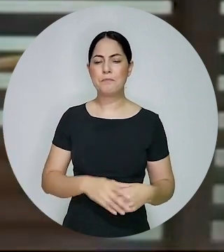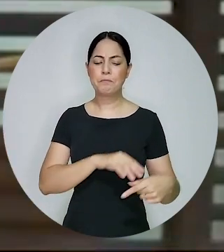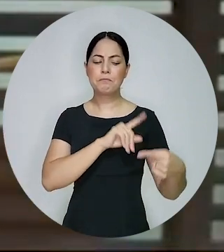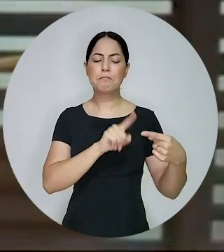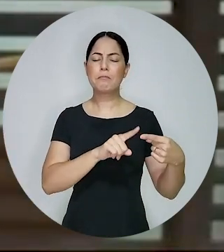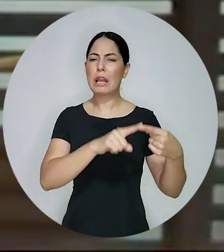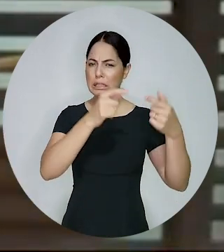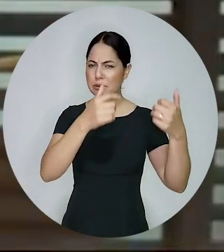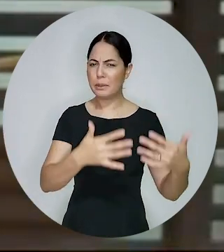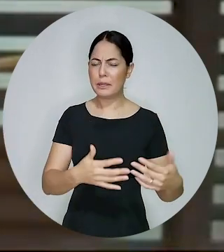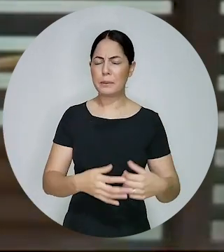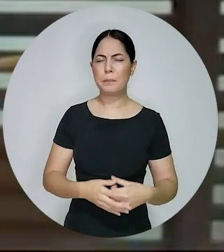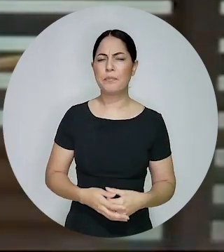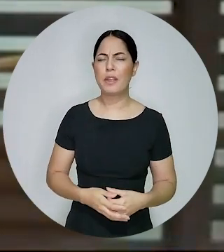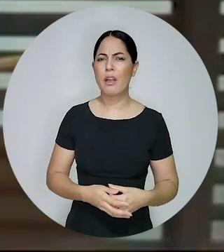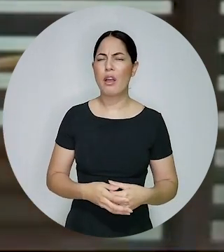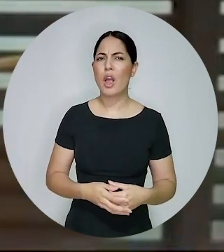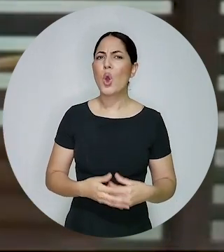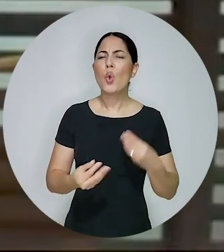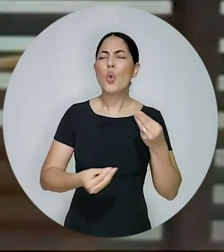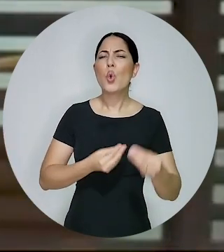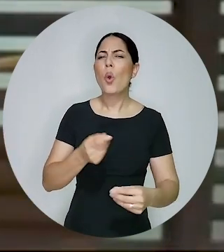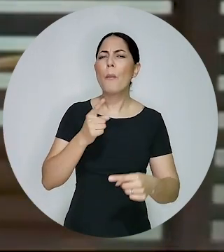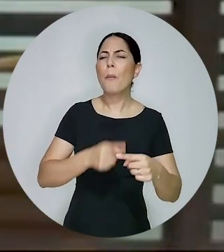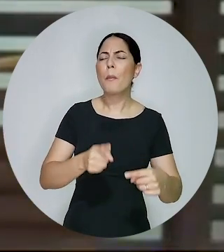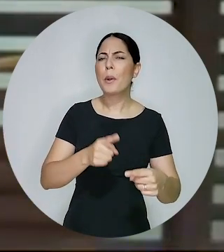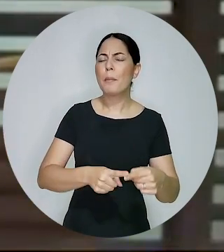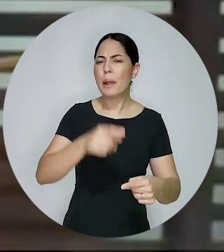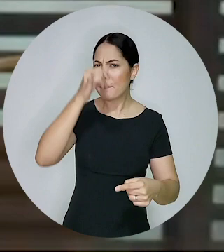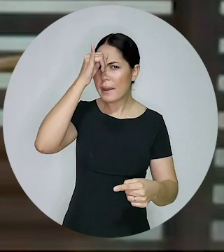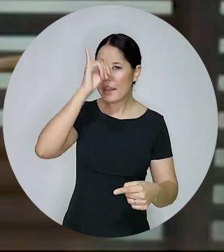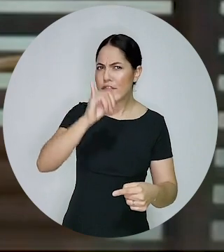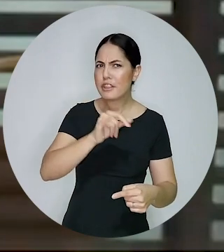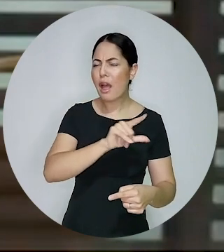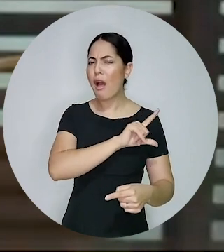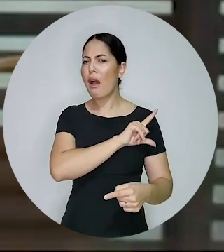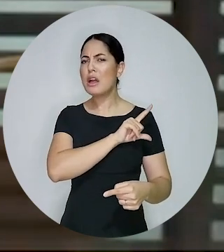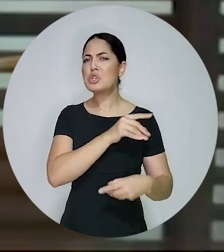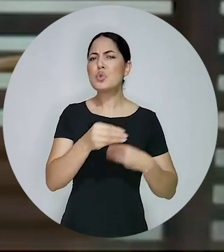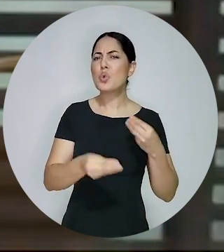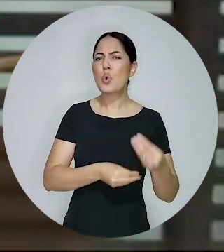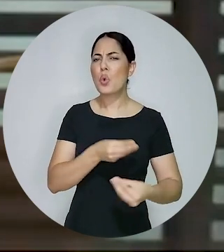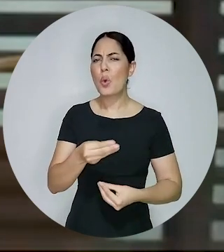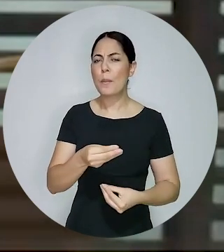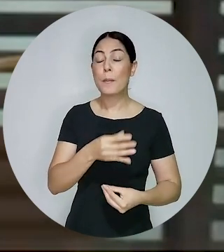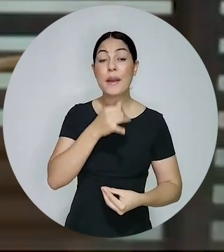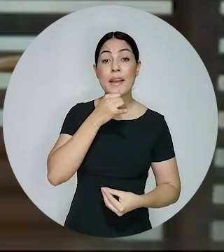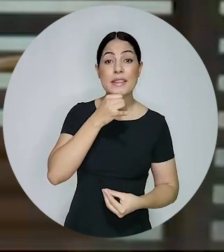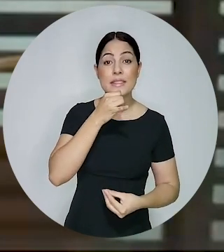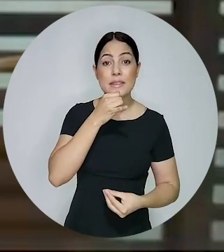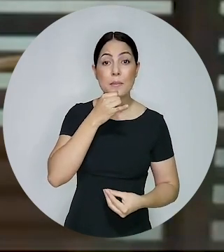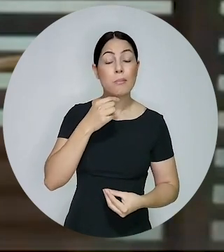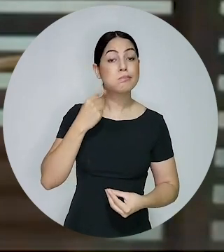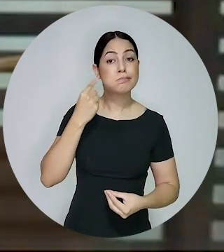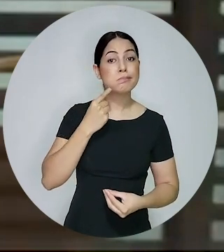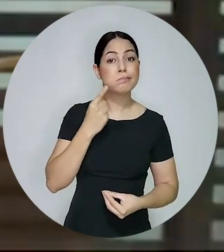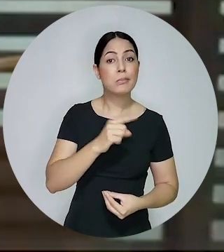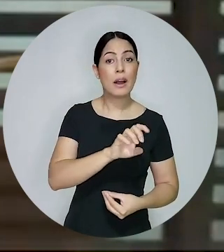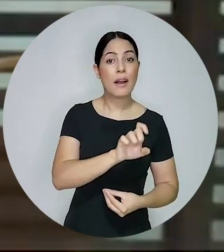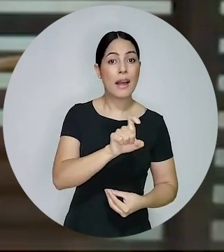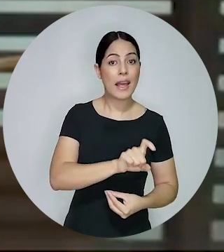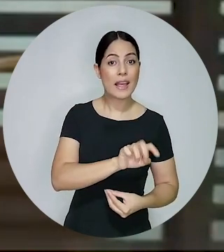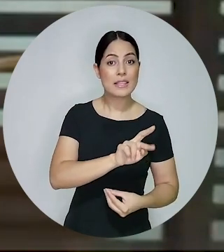começar a minha fala, antes do conflito, né, como é que eu posso prevenir conflitos a partir de